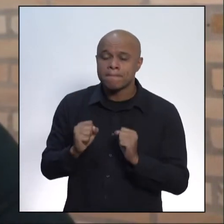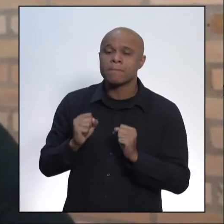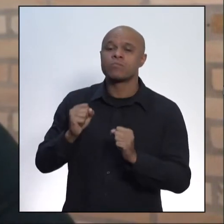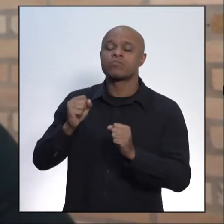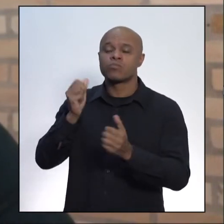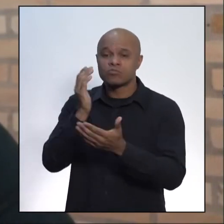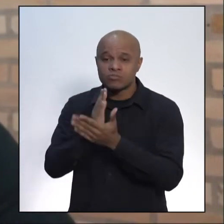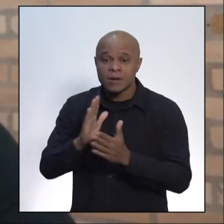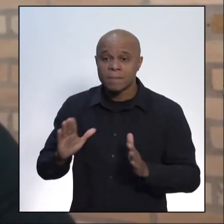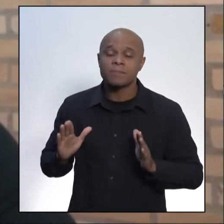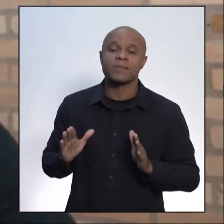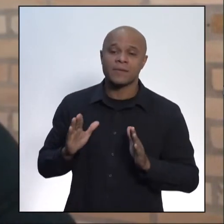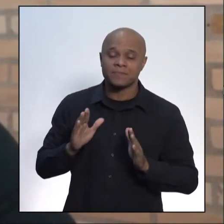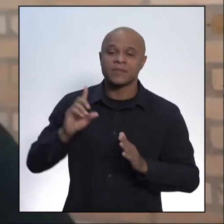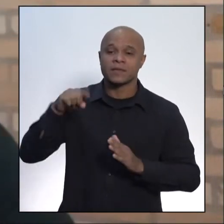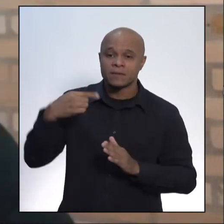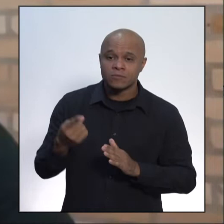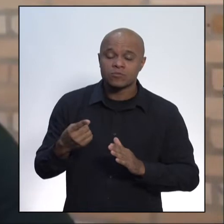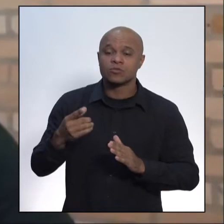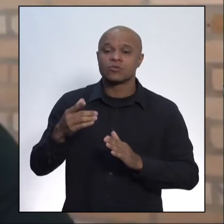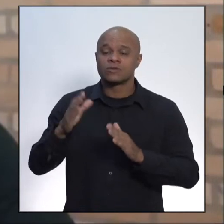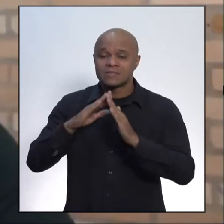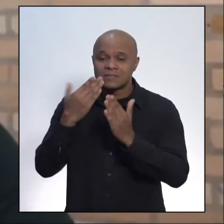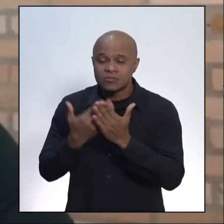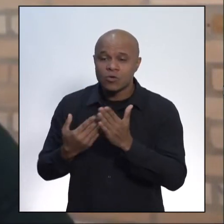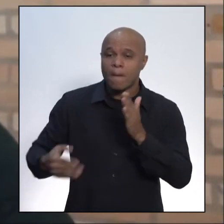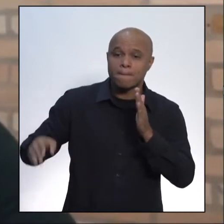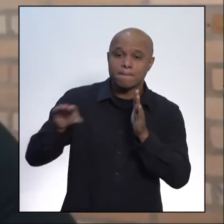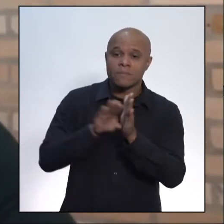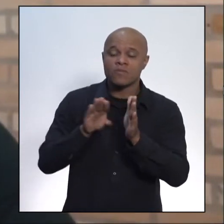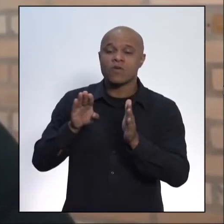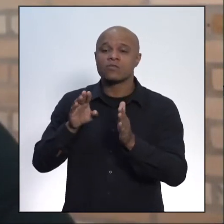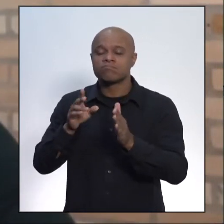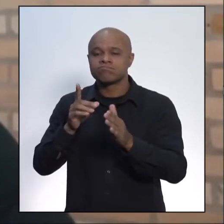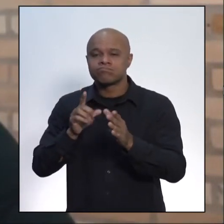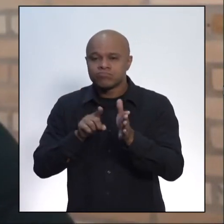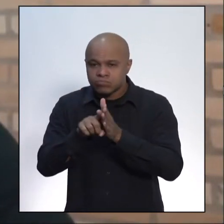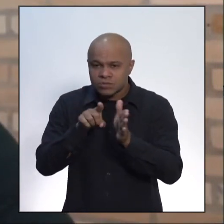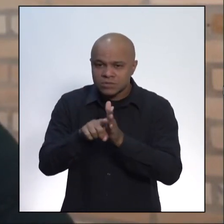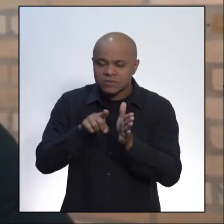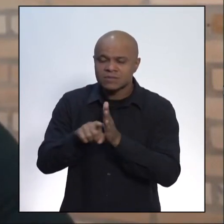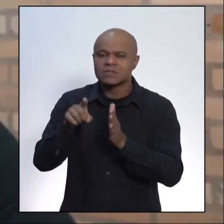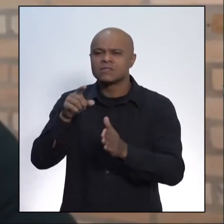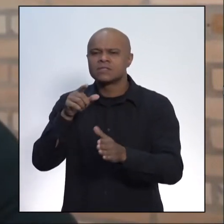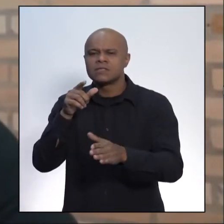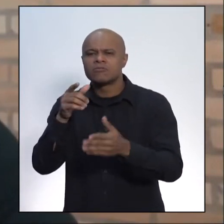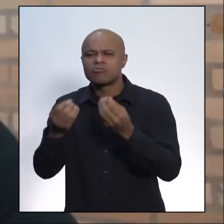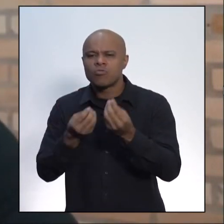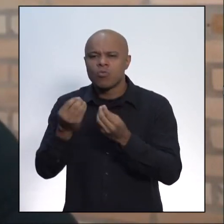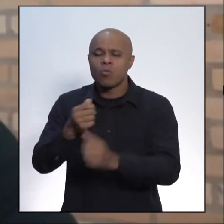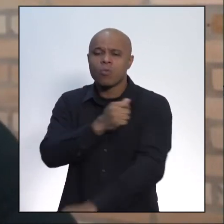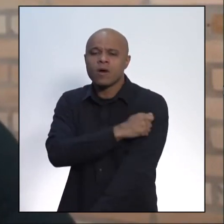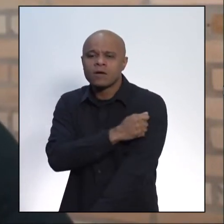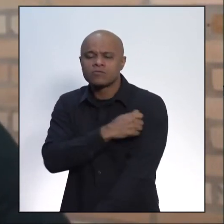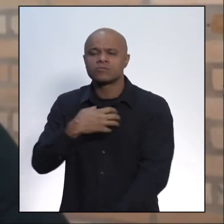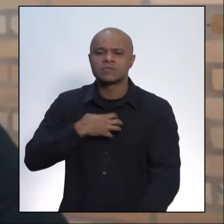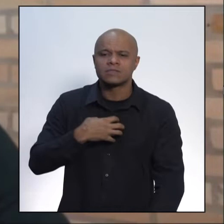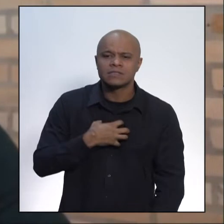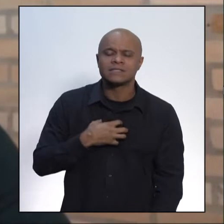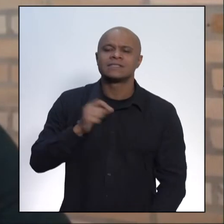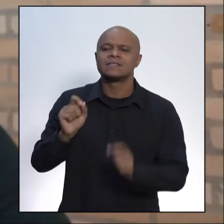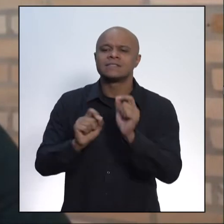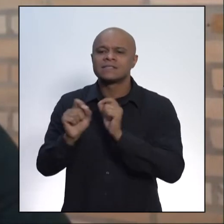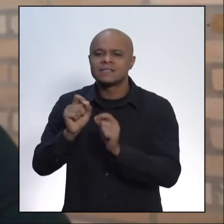volta, compreendam, acho que é importante na volta se fazer um mapeamento. Como é que esses nossos alunos estão? Quem a gente conseguiu